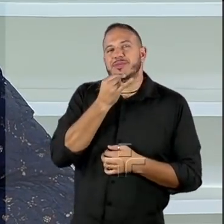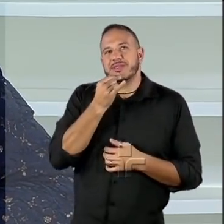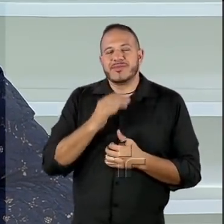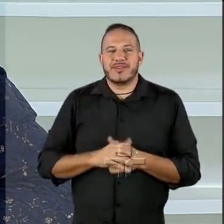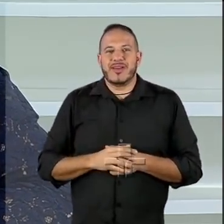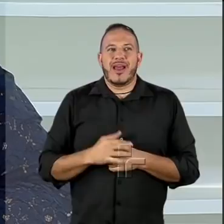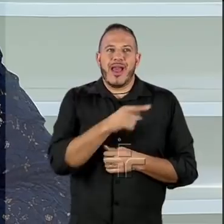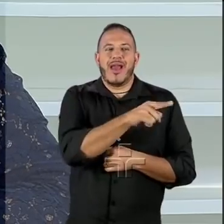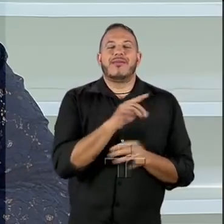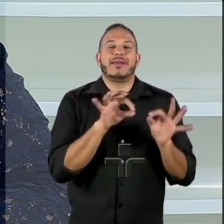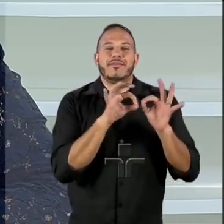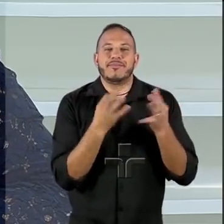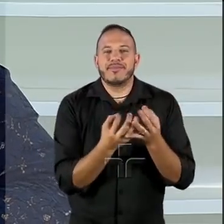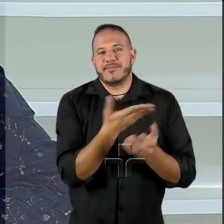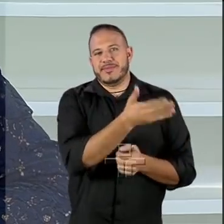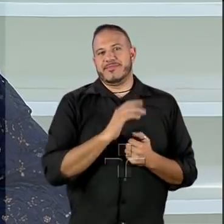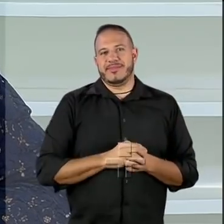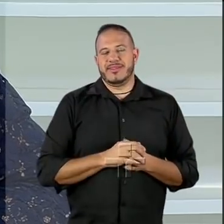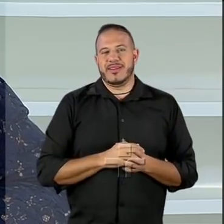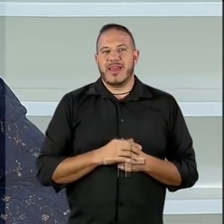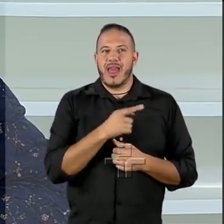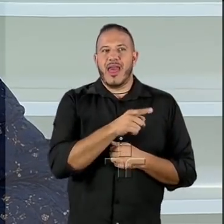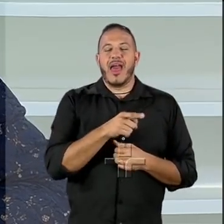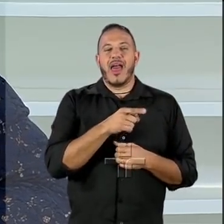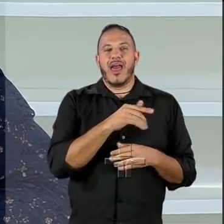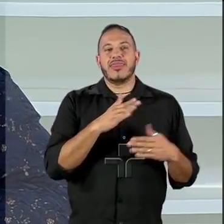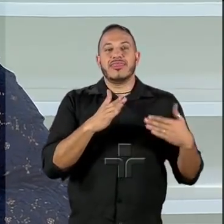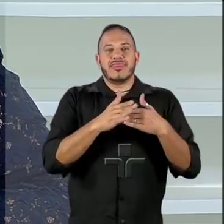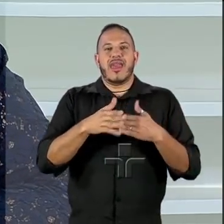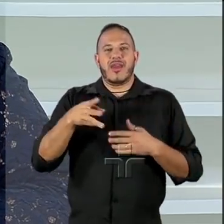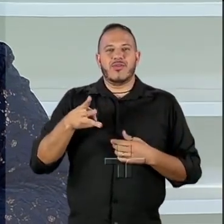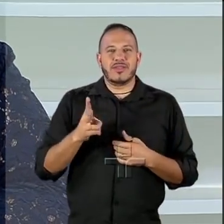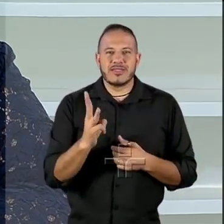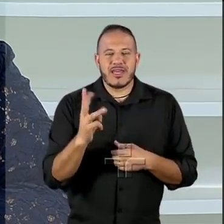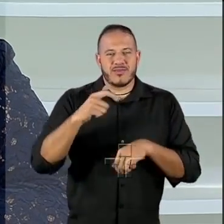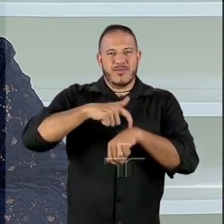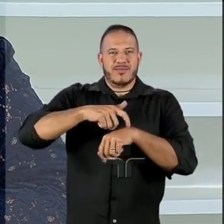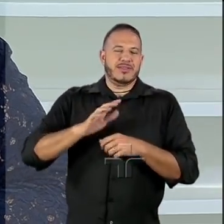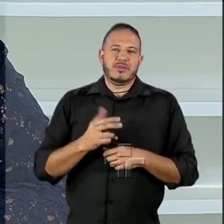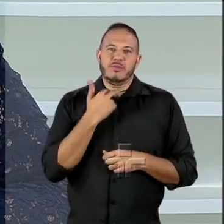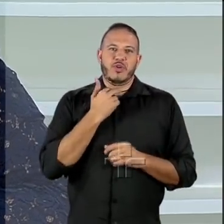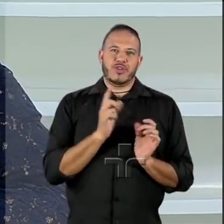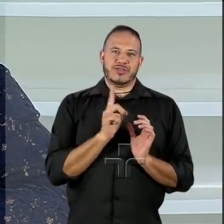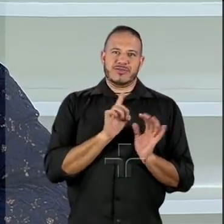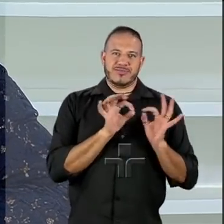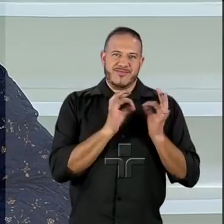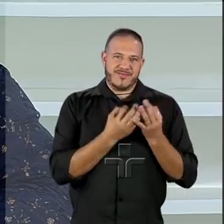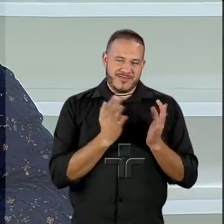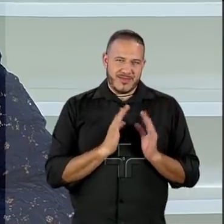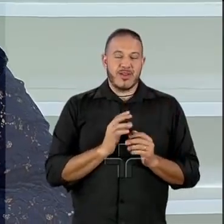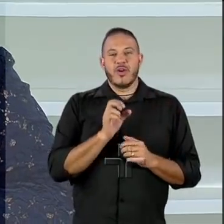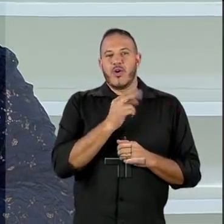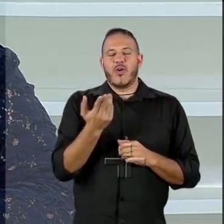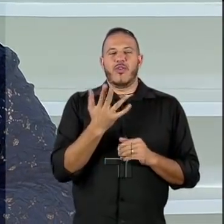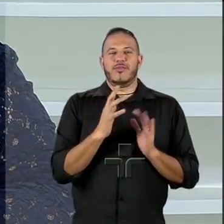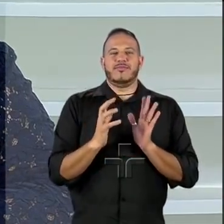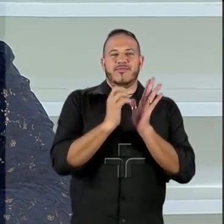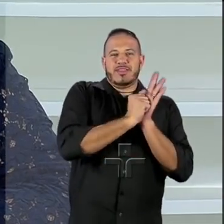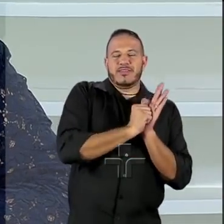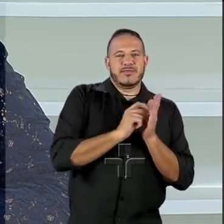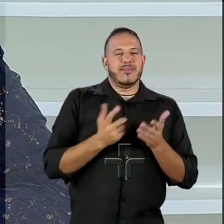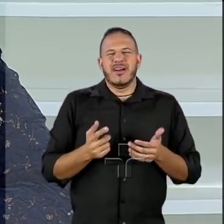o parentesco até o 3º grau, não pode. Né? E filiação, não